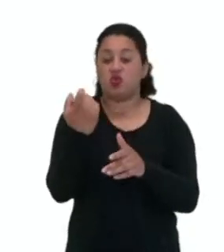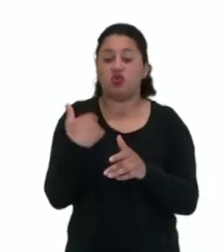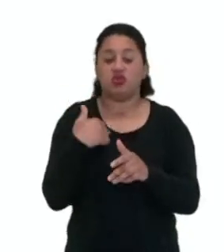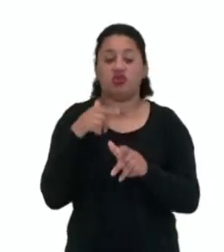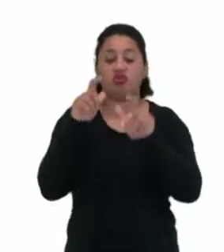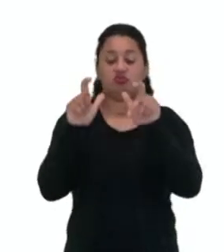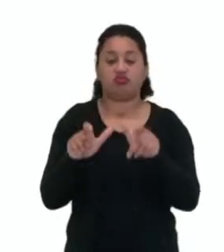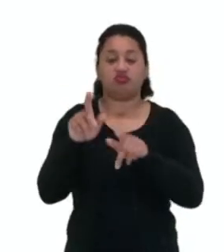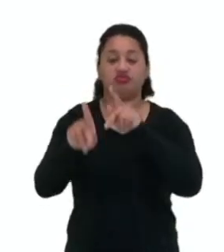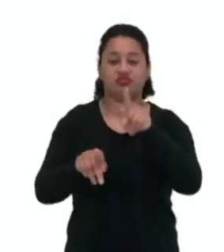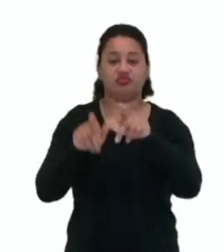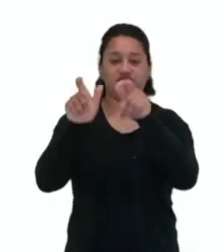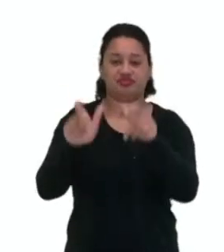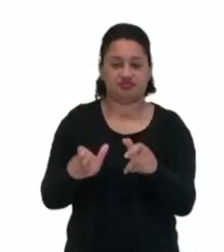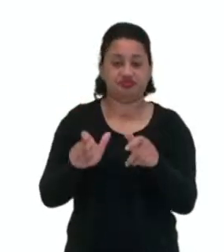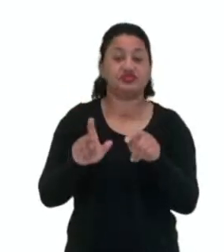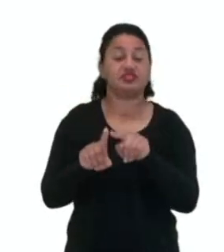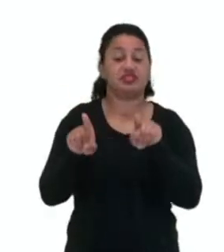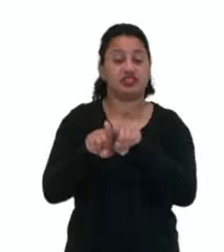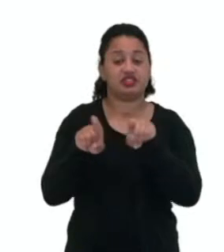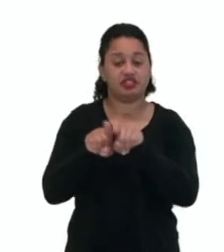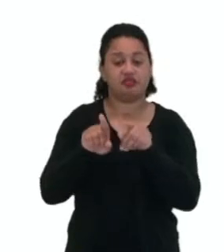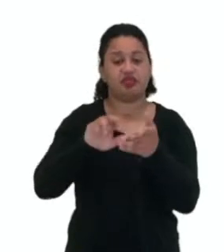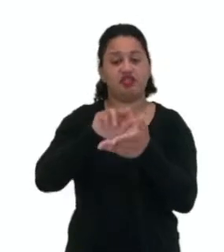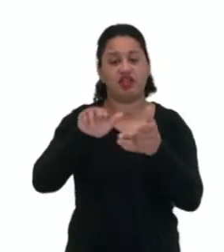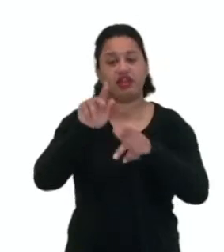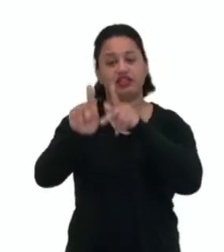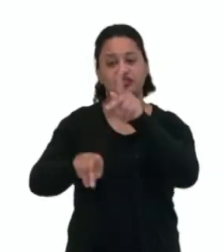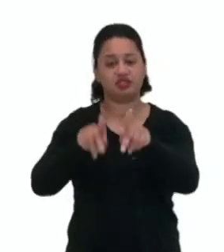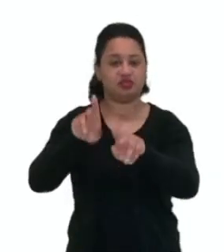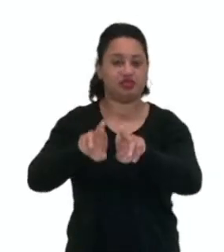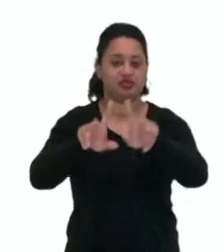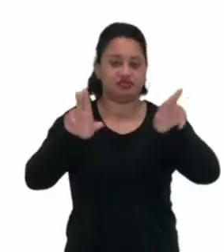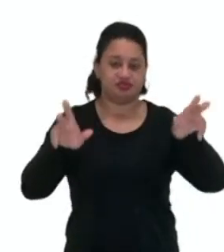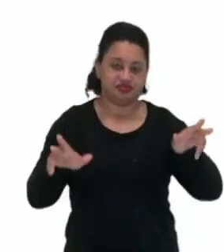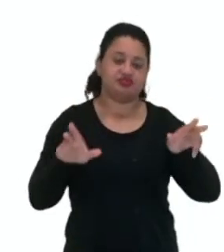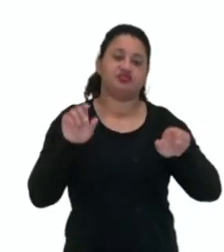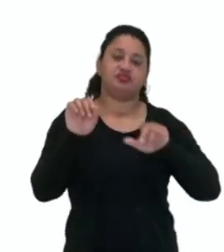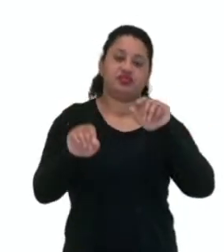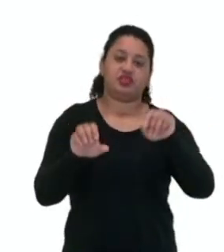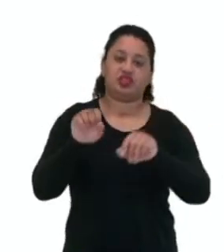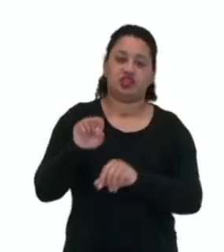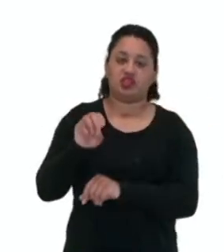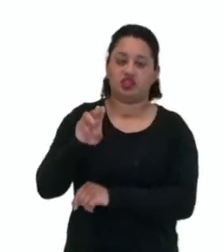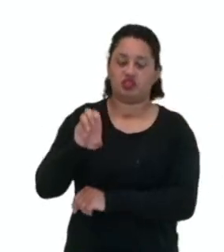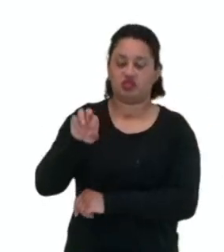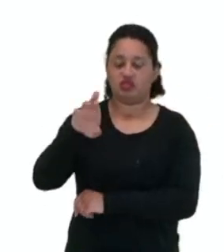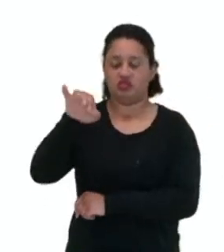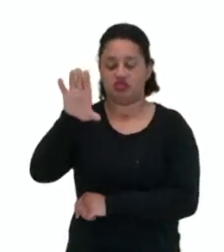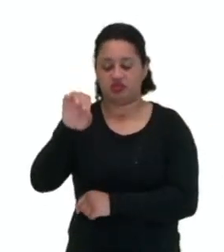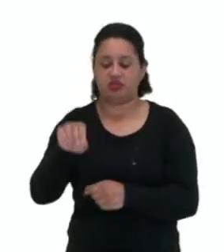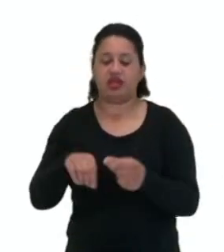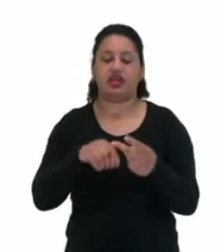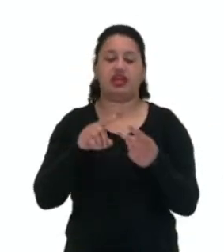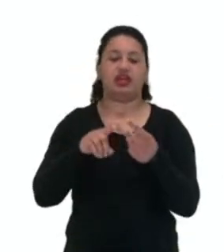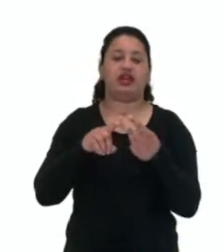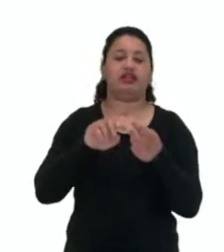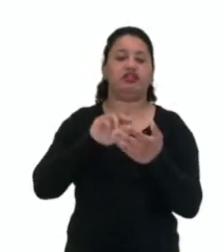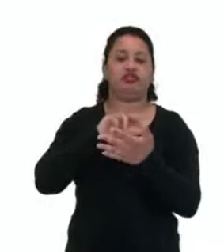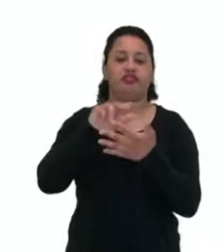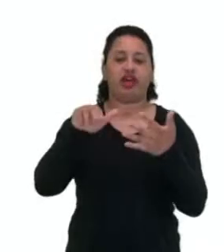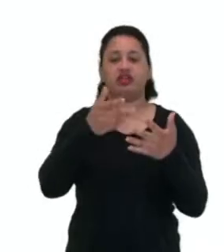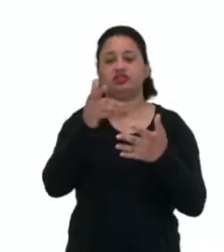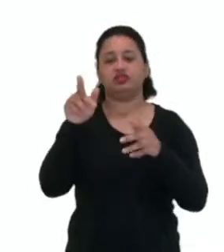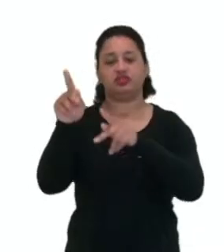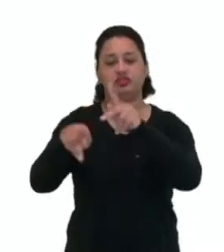região. Ela também foi ocupada por inúmeros povos diferentes, como sumérios, babilônicos, assírios, persas,